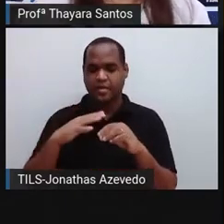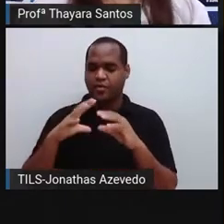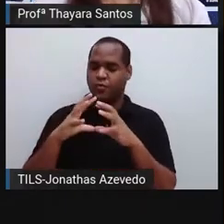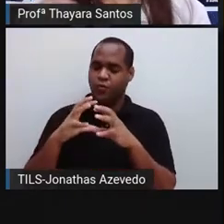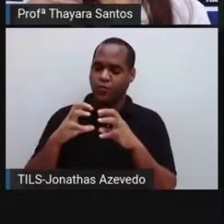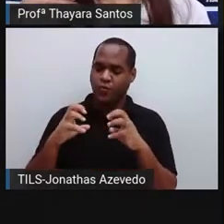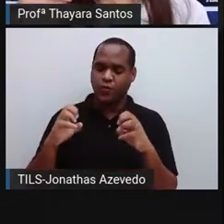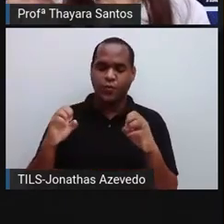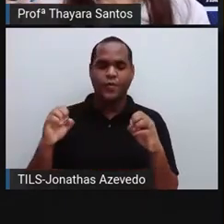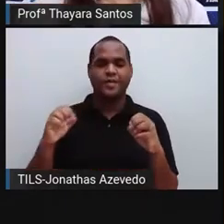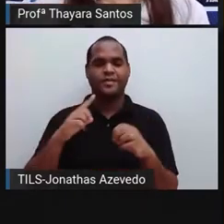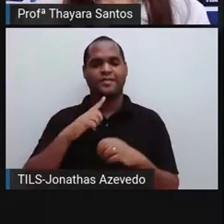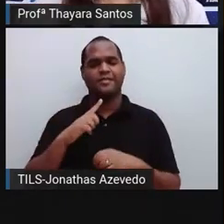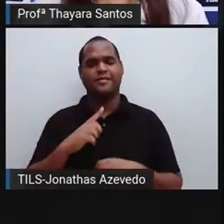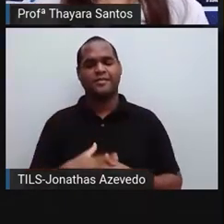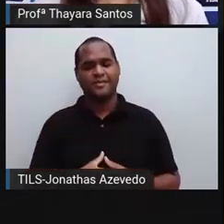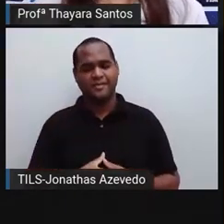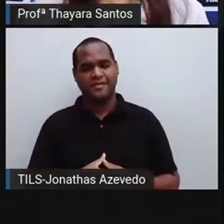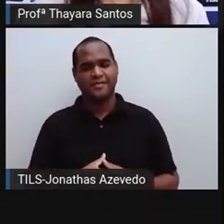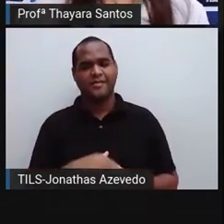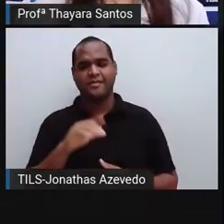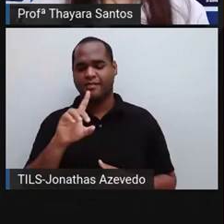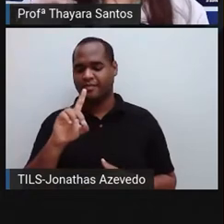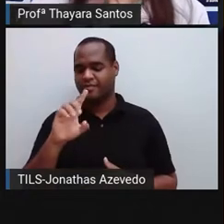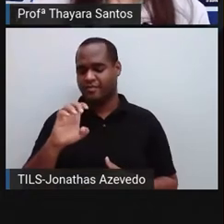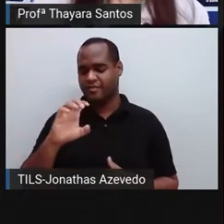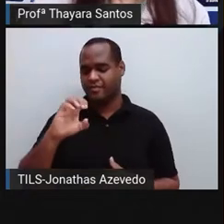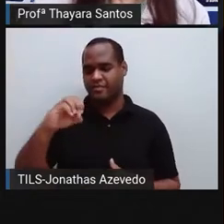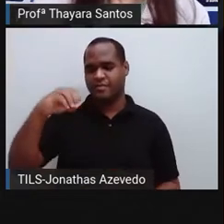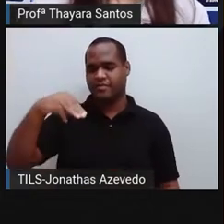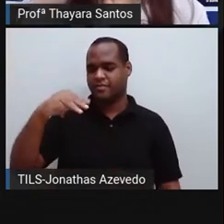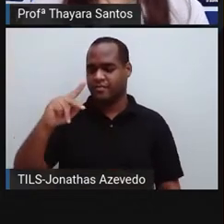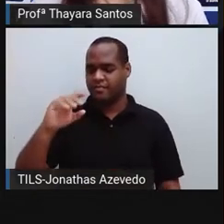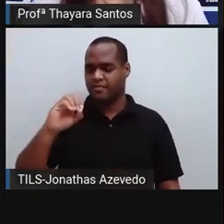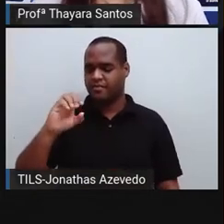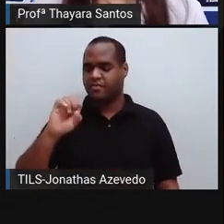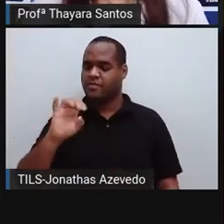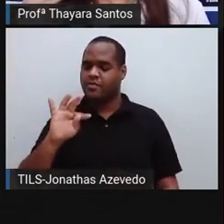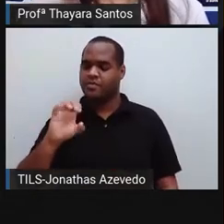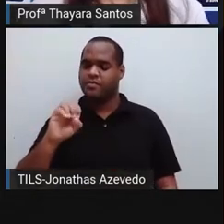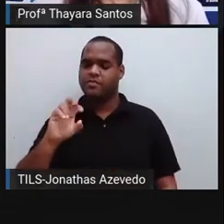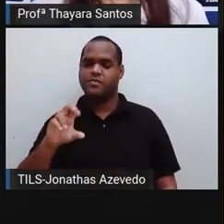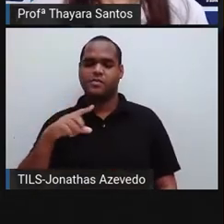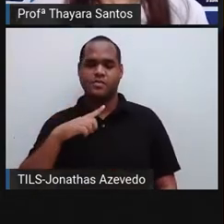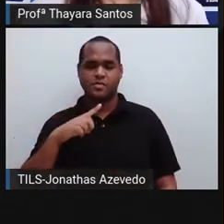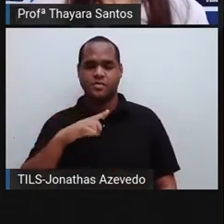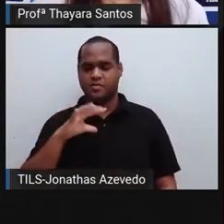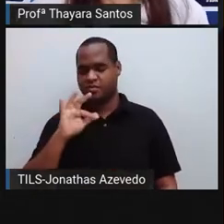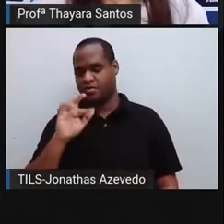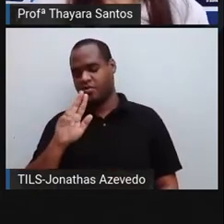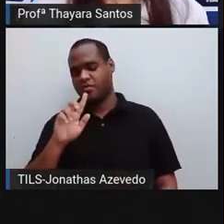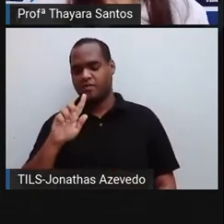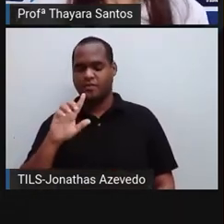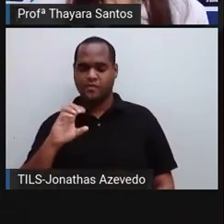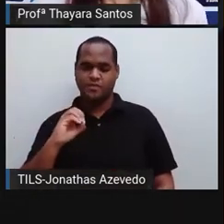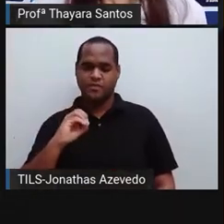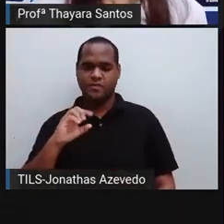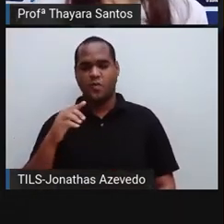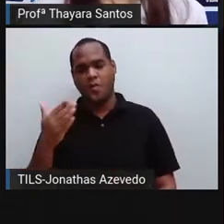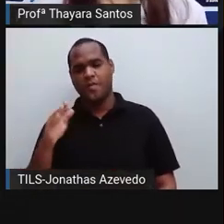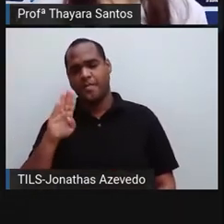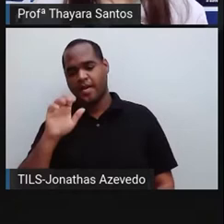decomposto. Então, quem são esses decompositores? São os fungos e as bactérias, que já são velhos conhecidos da